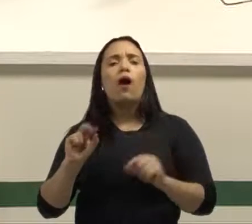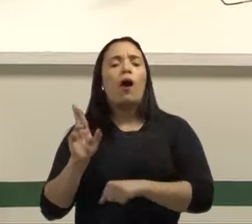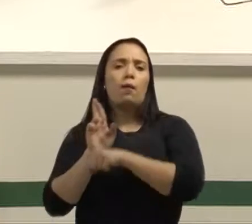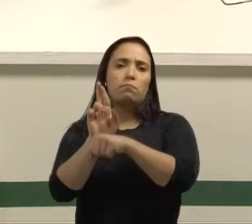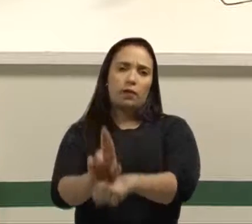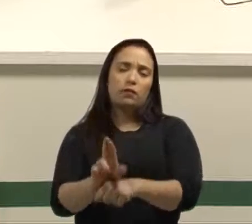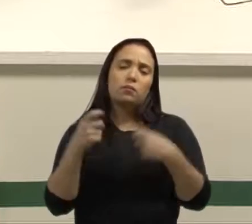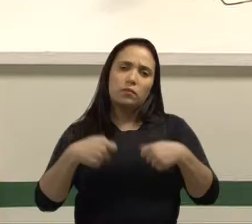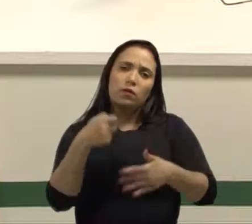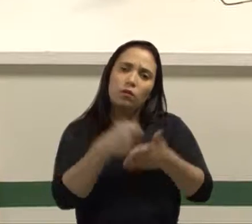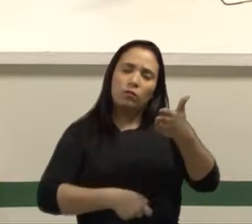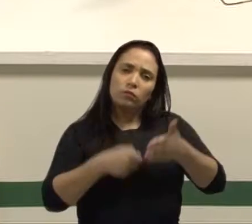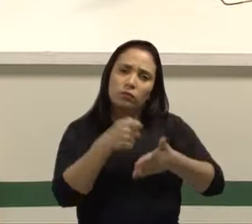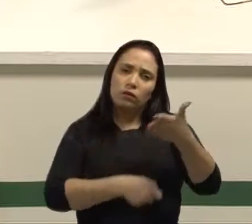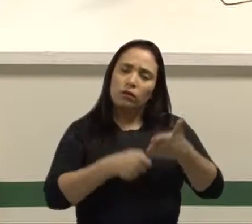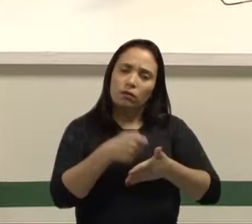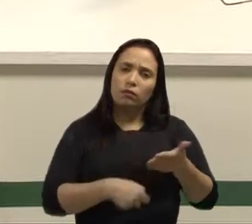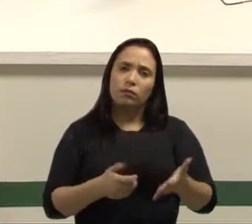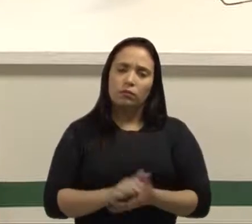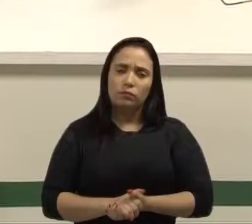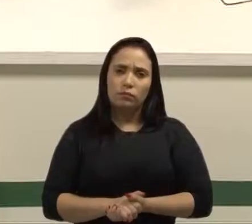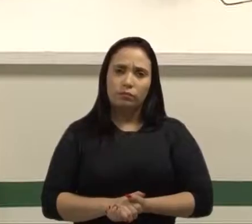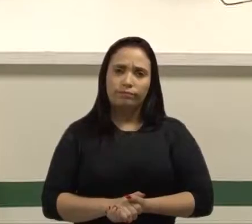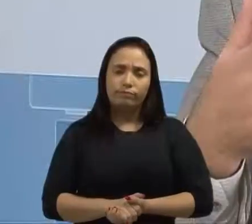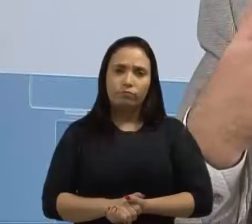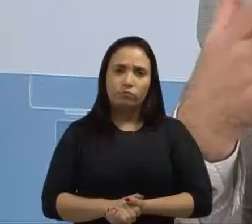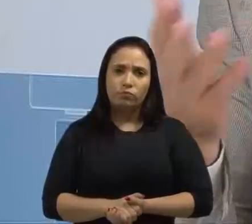Estado. Carlinhos. Não tem outra função. Rapidamente.